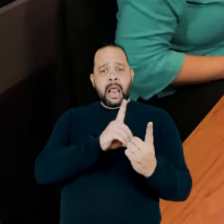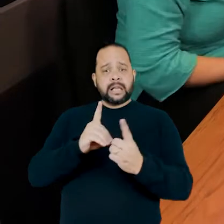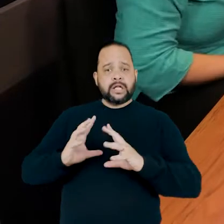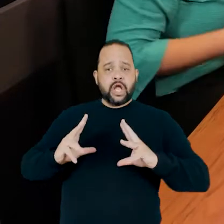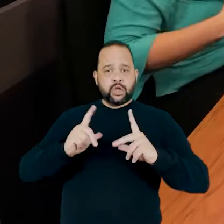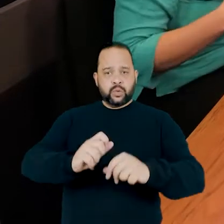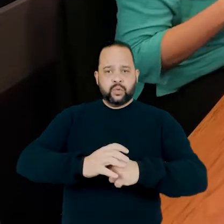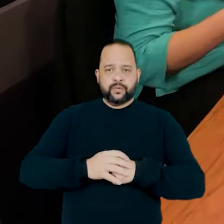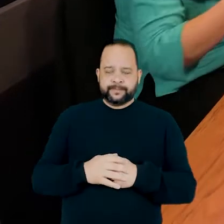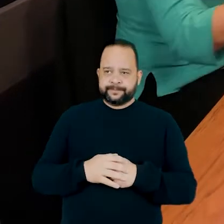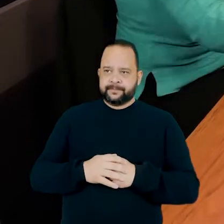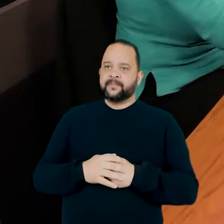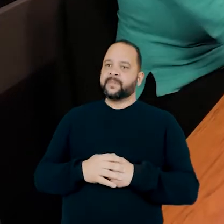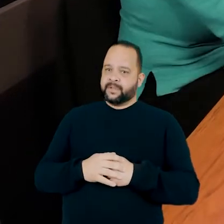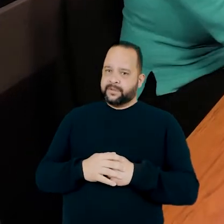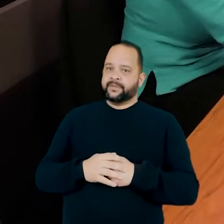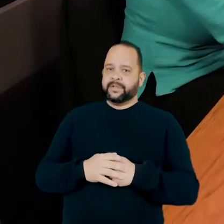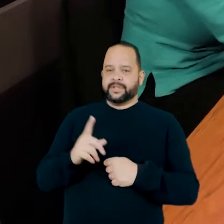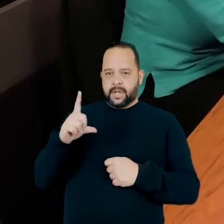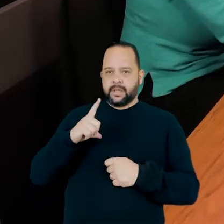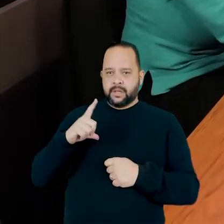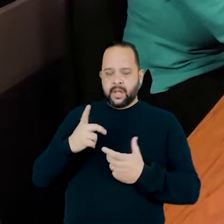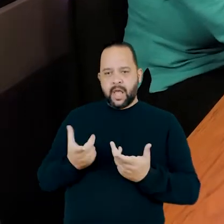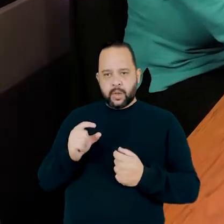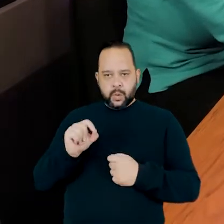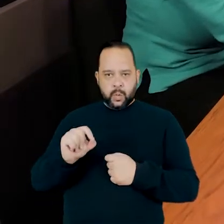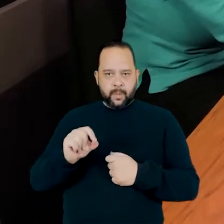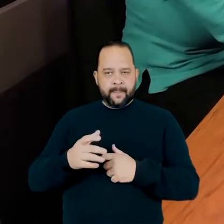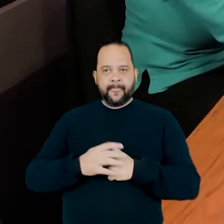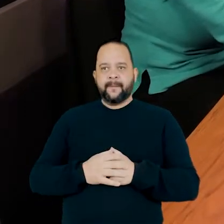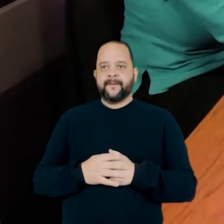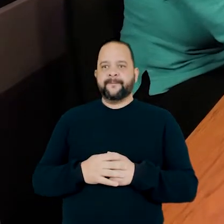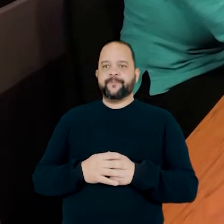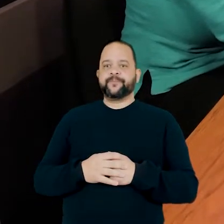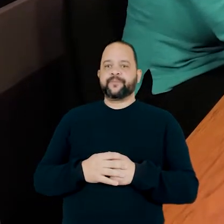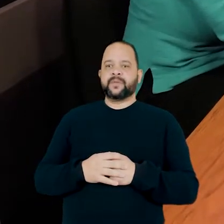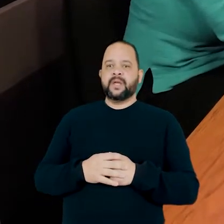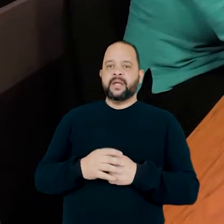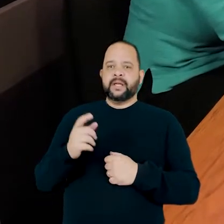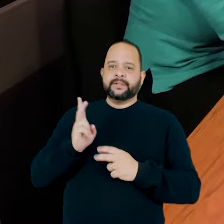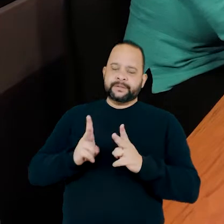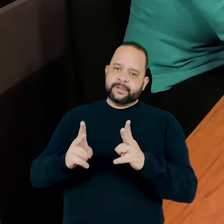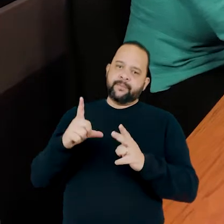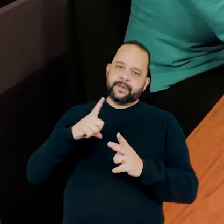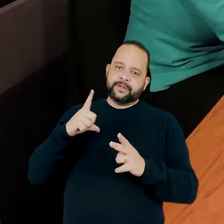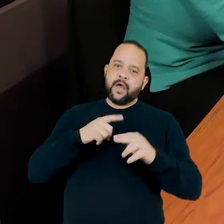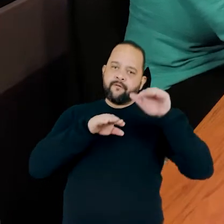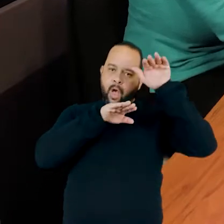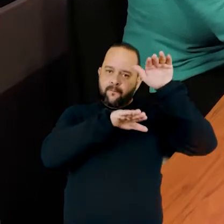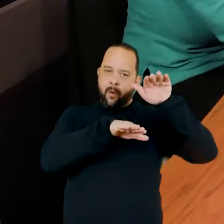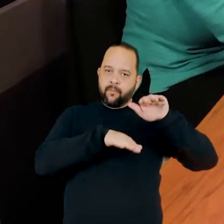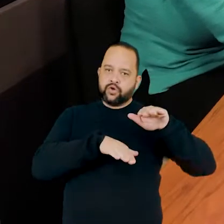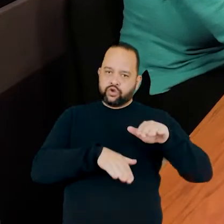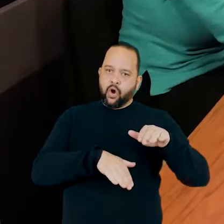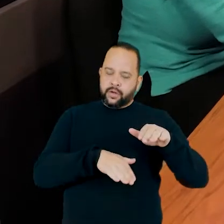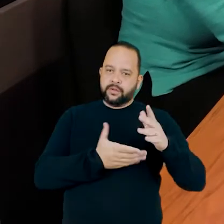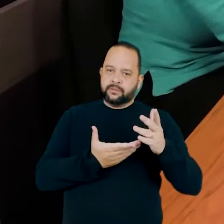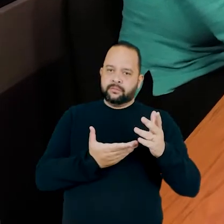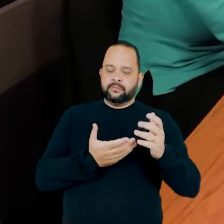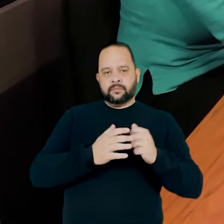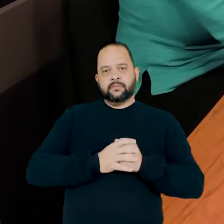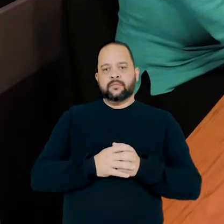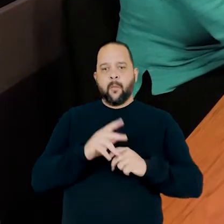Laura, a gente, na verdade, estamos passando, né? A gente sempre teve um estoque local muito bom.